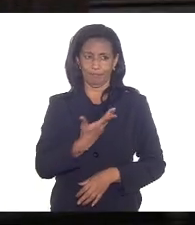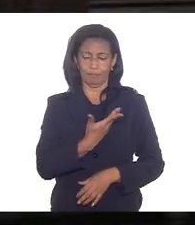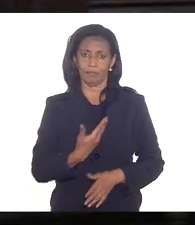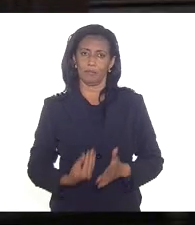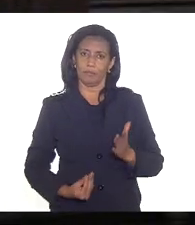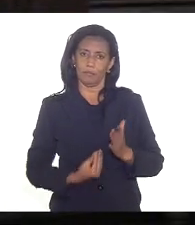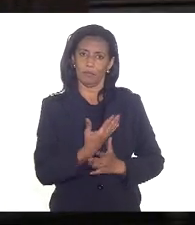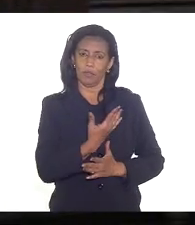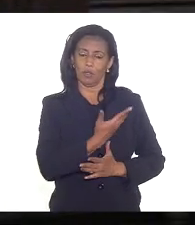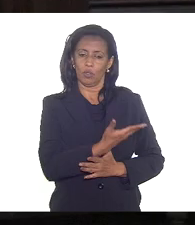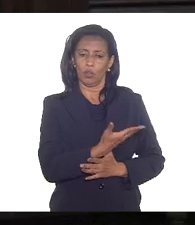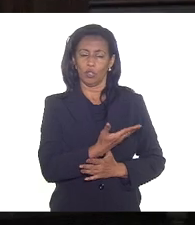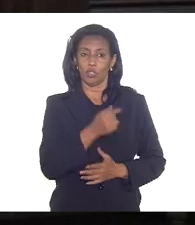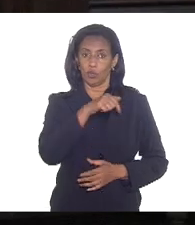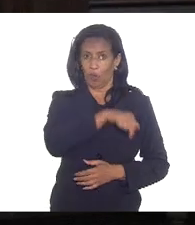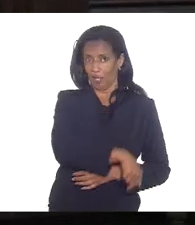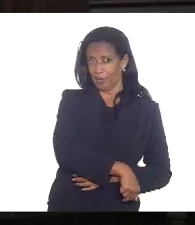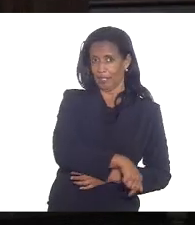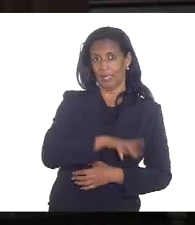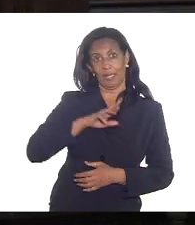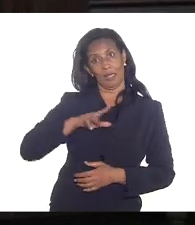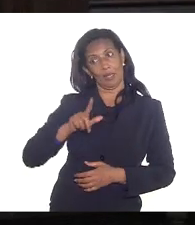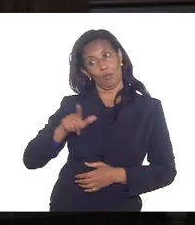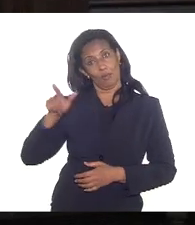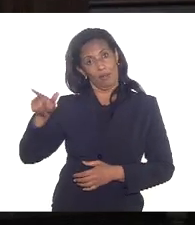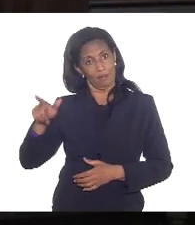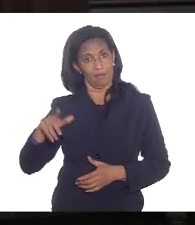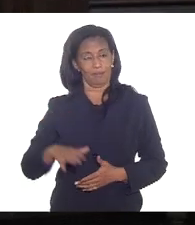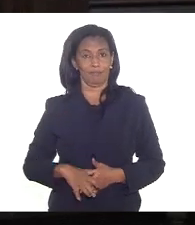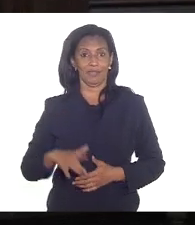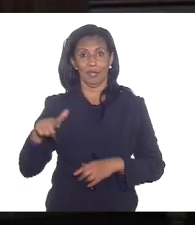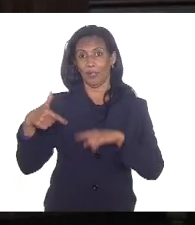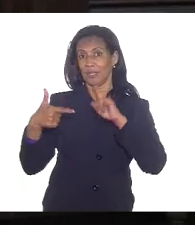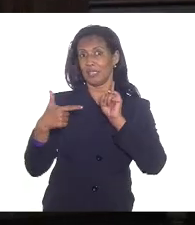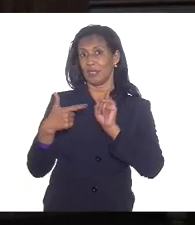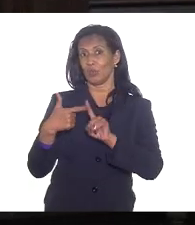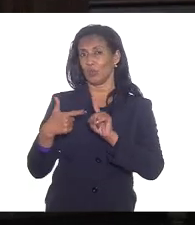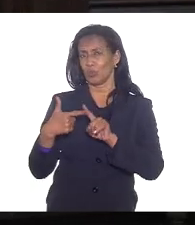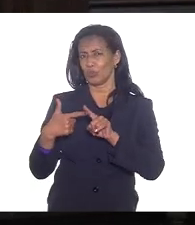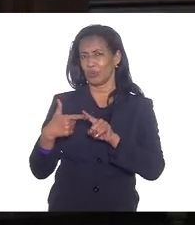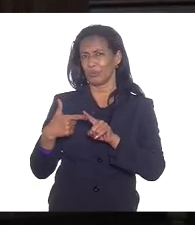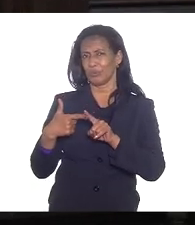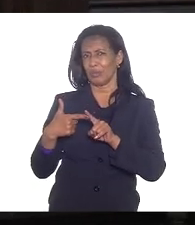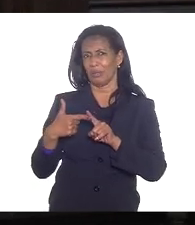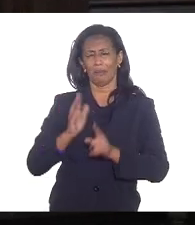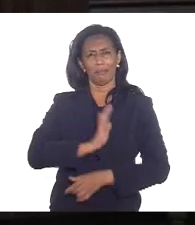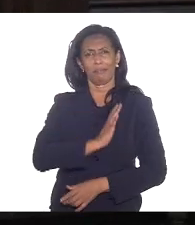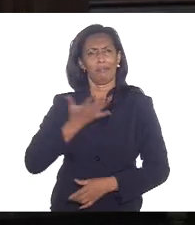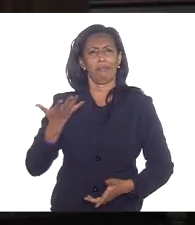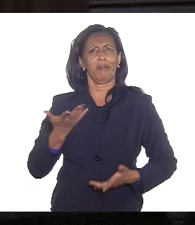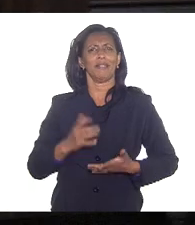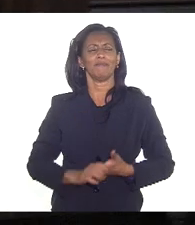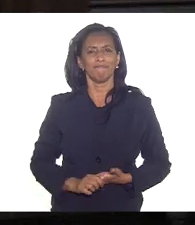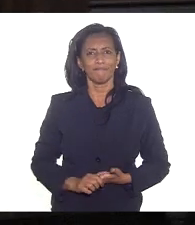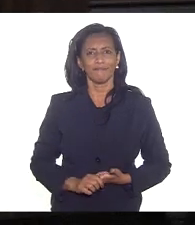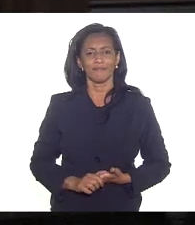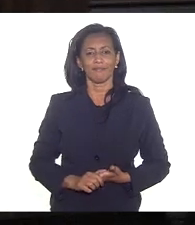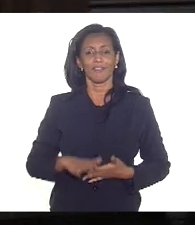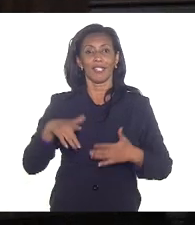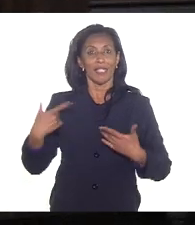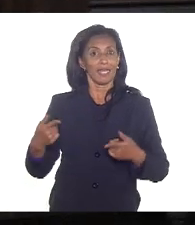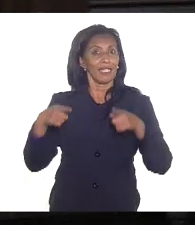aqui no original lá então a segunda hipótese é ridícula Oi